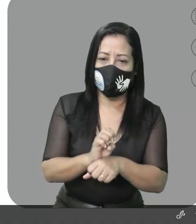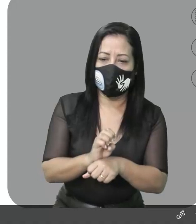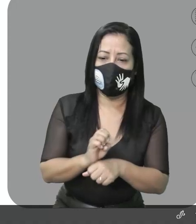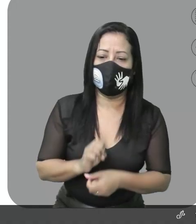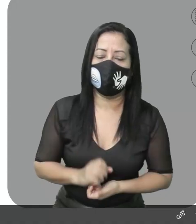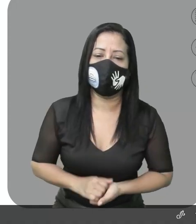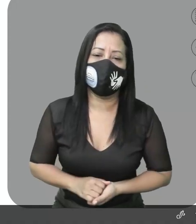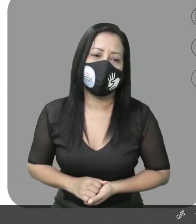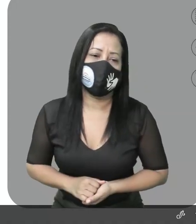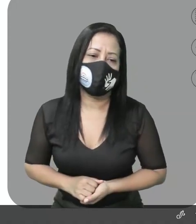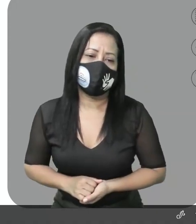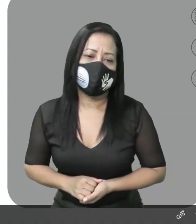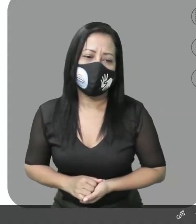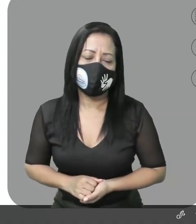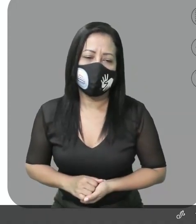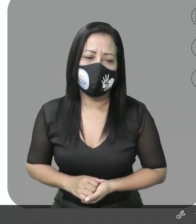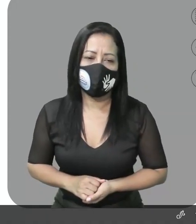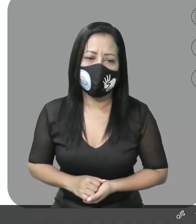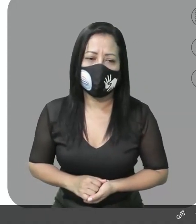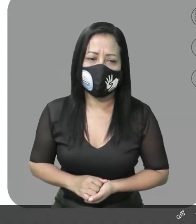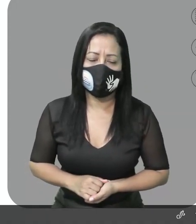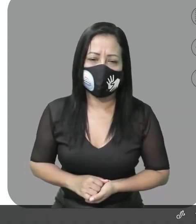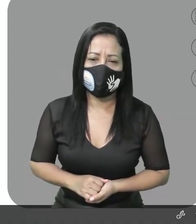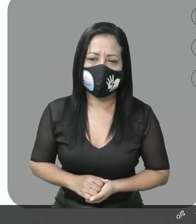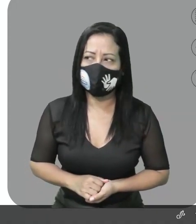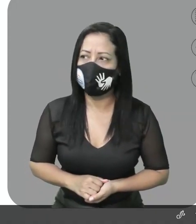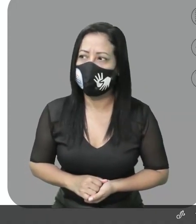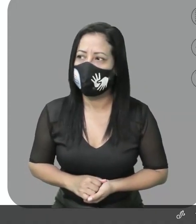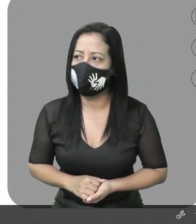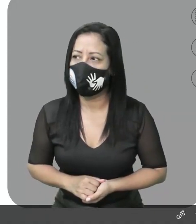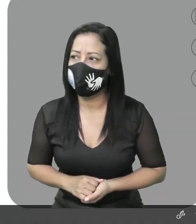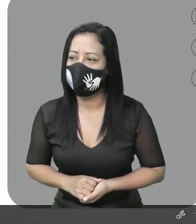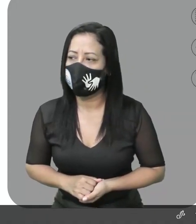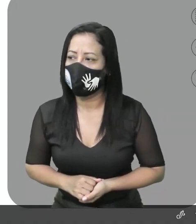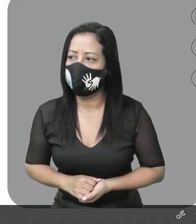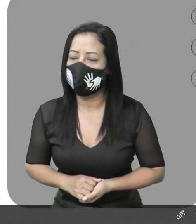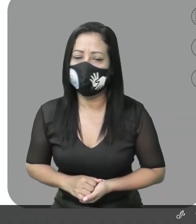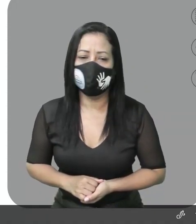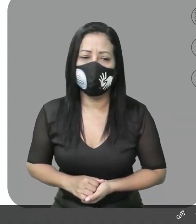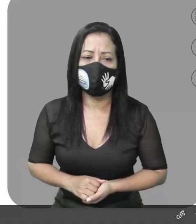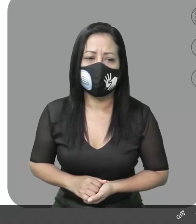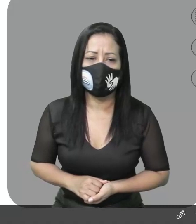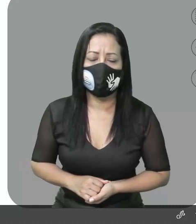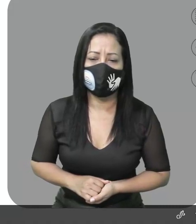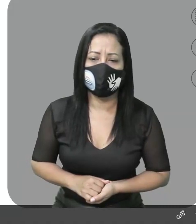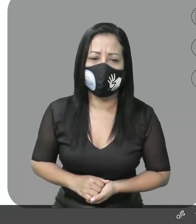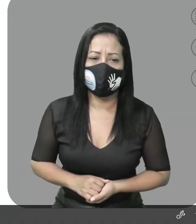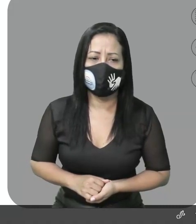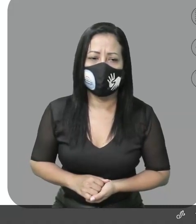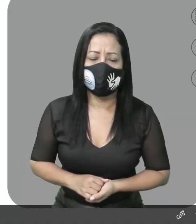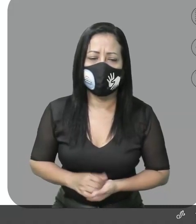cidades, estados, que aqui, vamos tirar até esse aqui, cidades e estado, base da